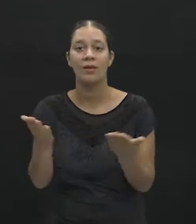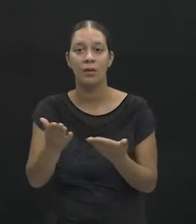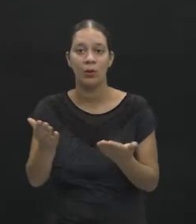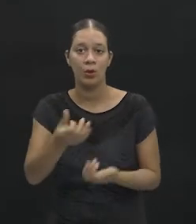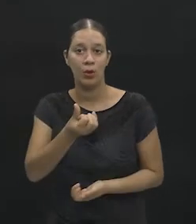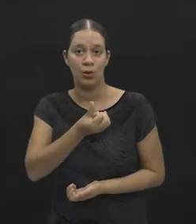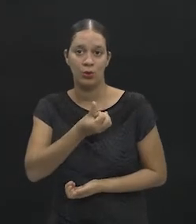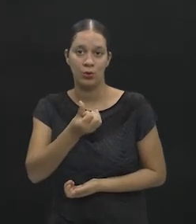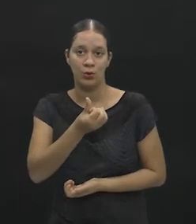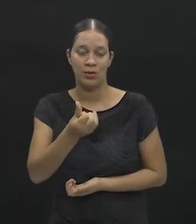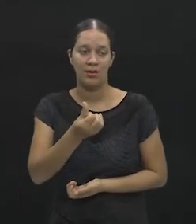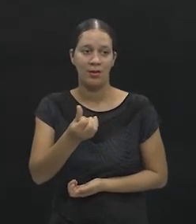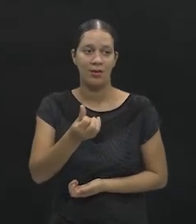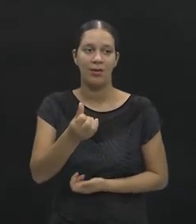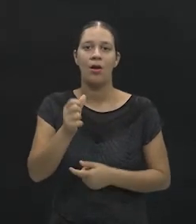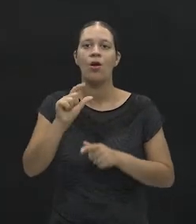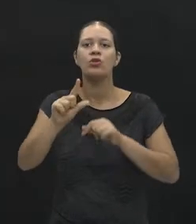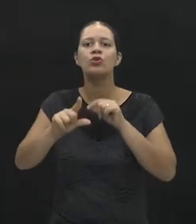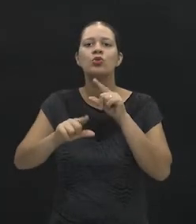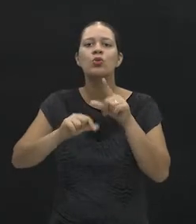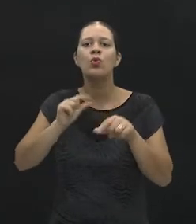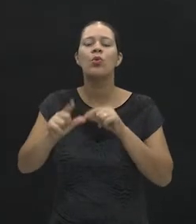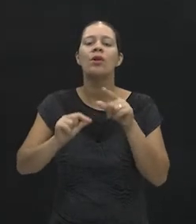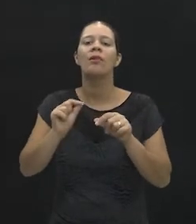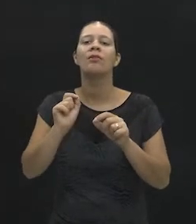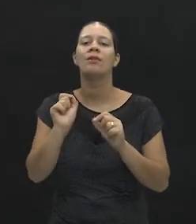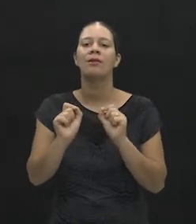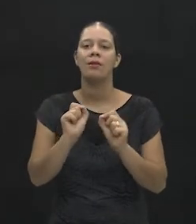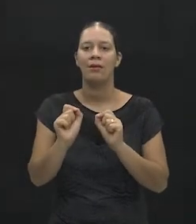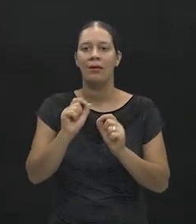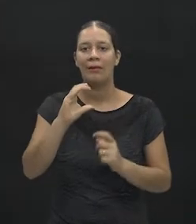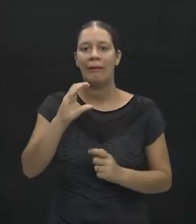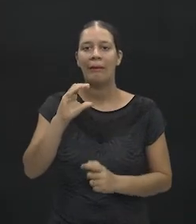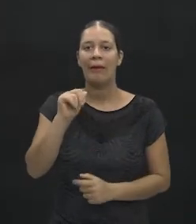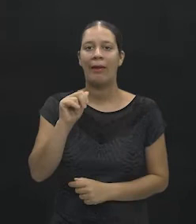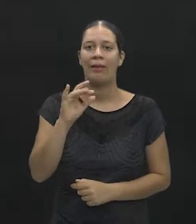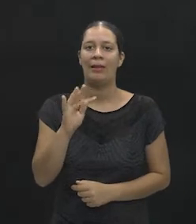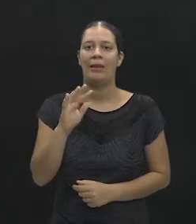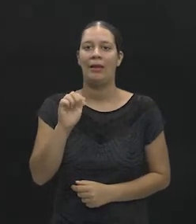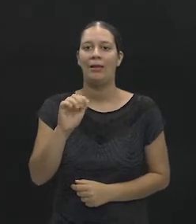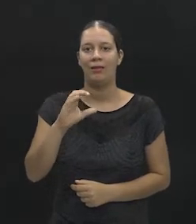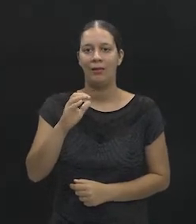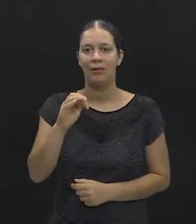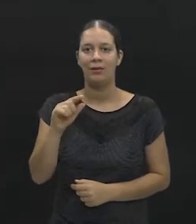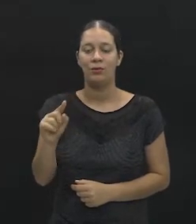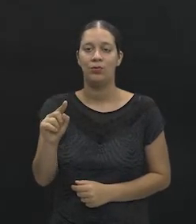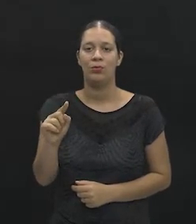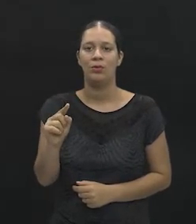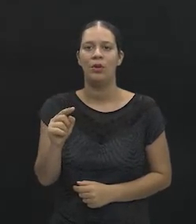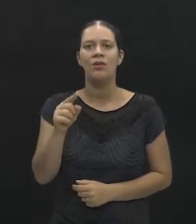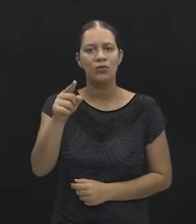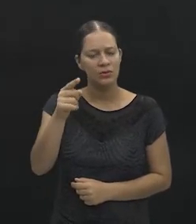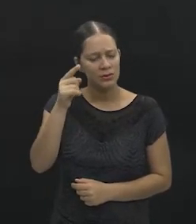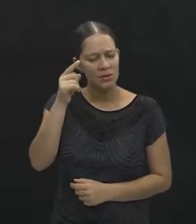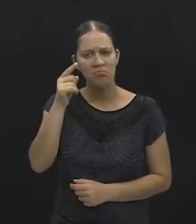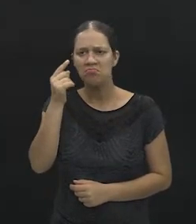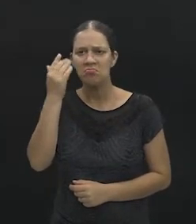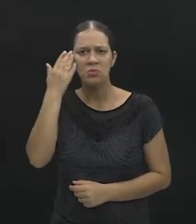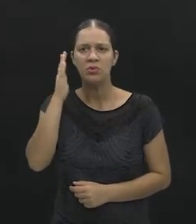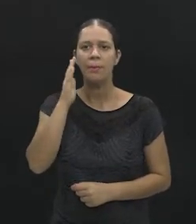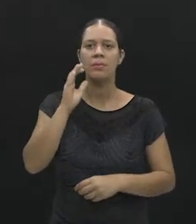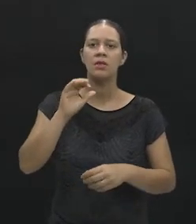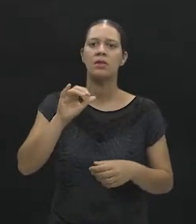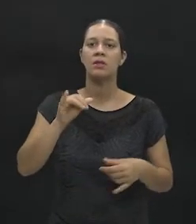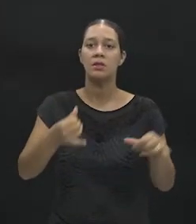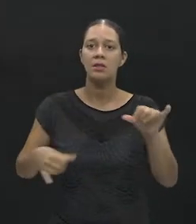método, que é o sexto, eu vou falar da escolha ou catação. Essa aí Sem você saber química, você faz ela na